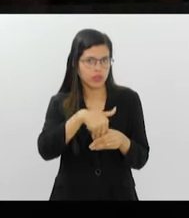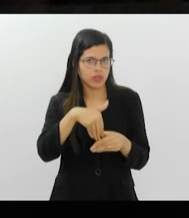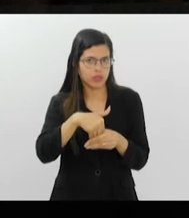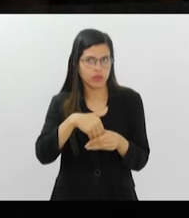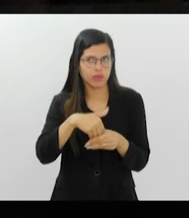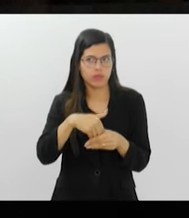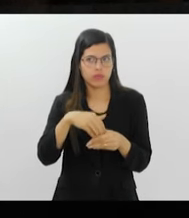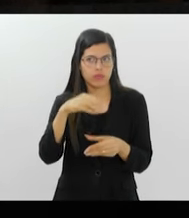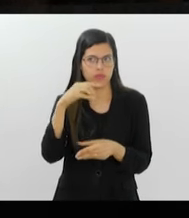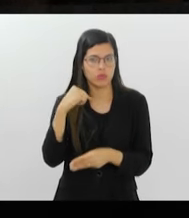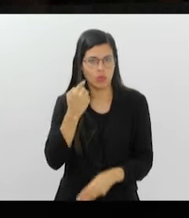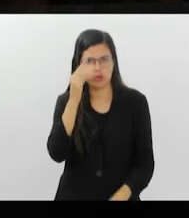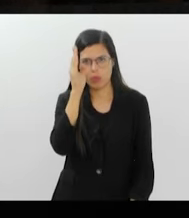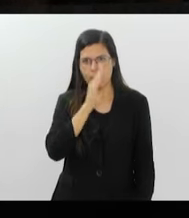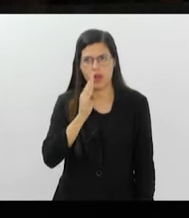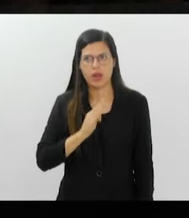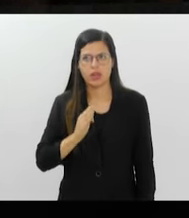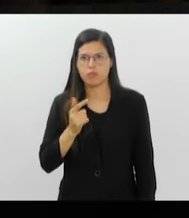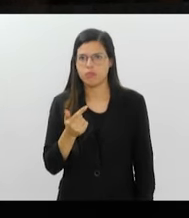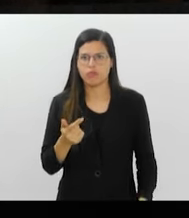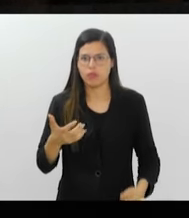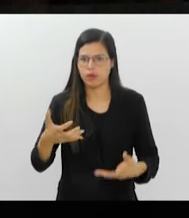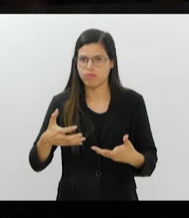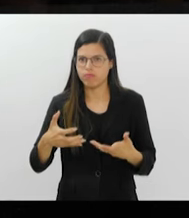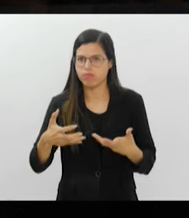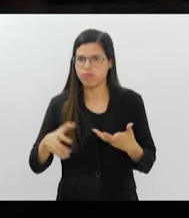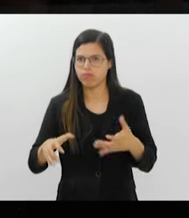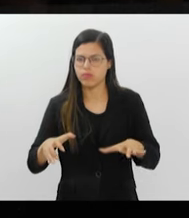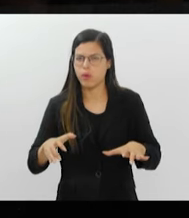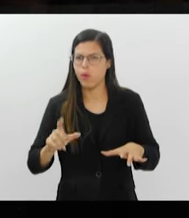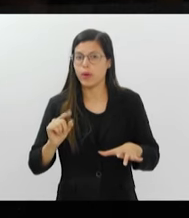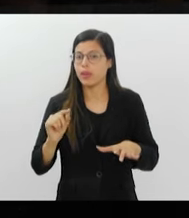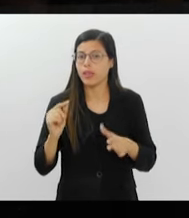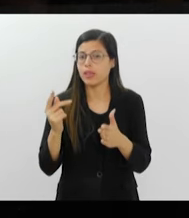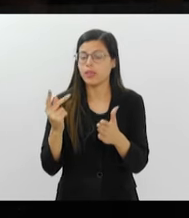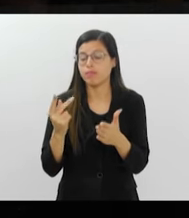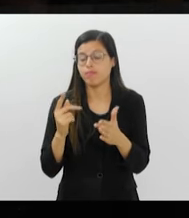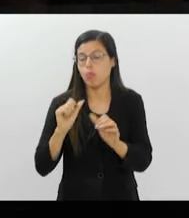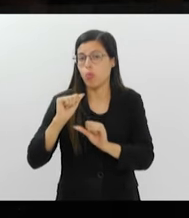país. E o que que teria mudado?